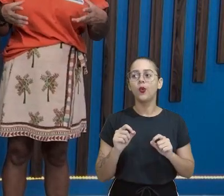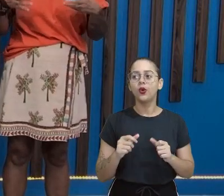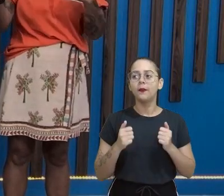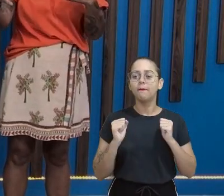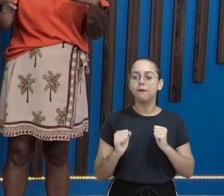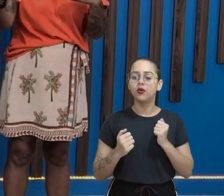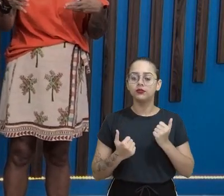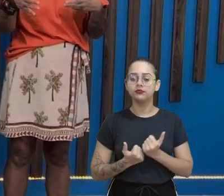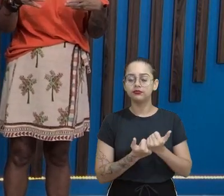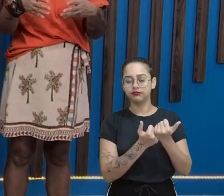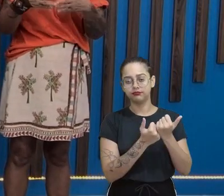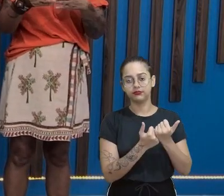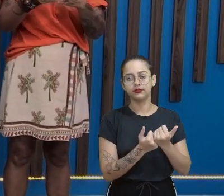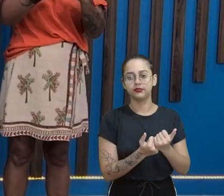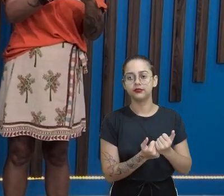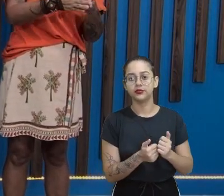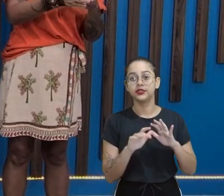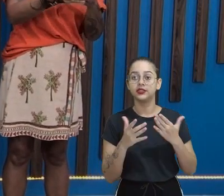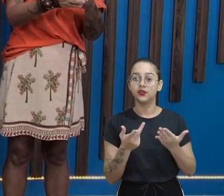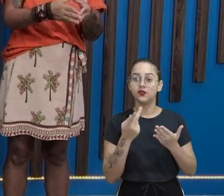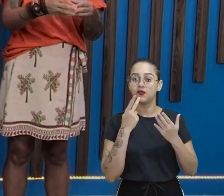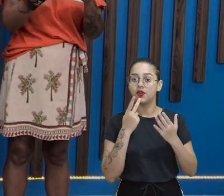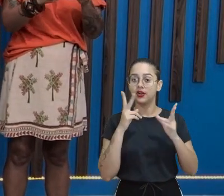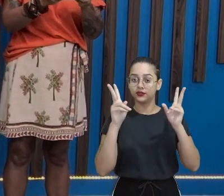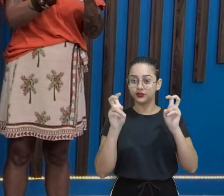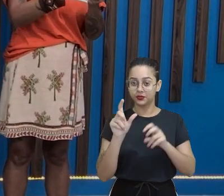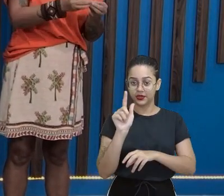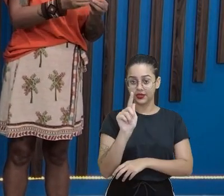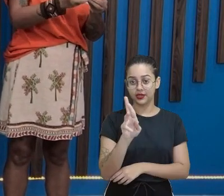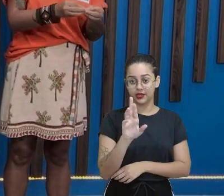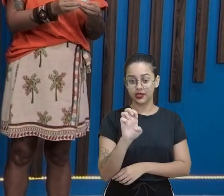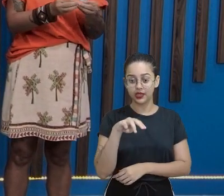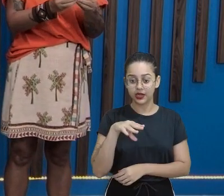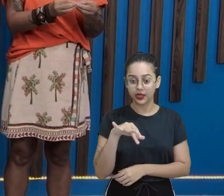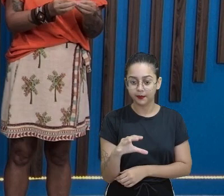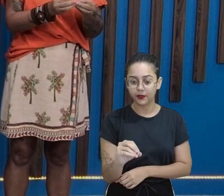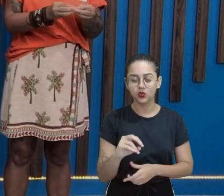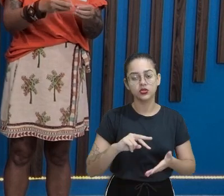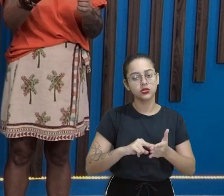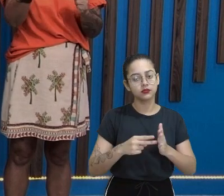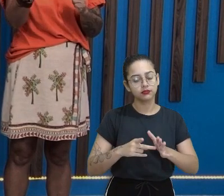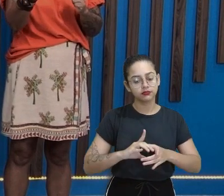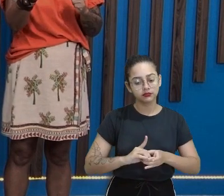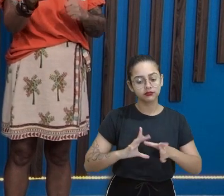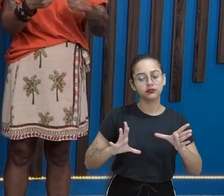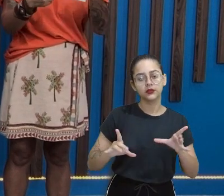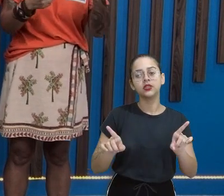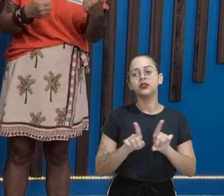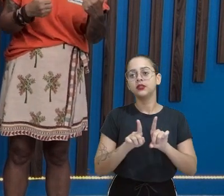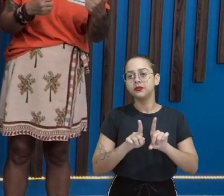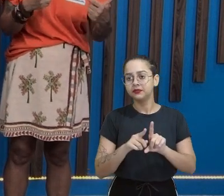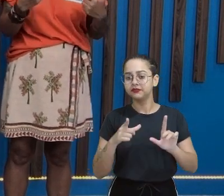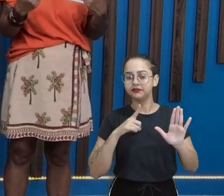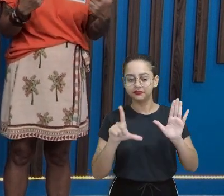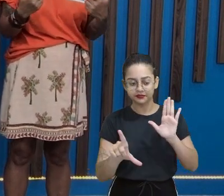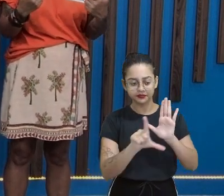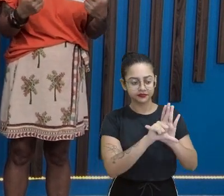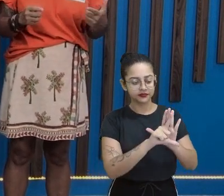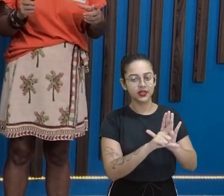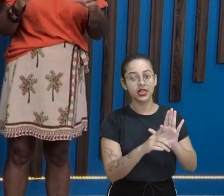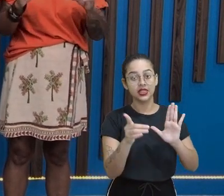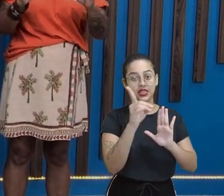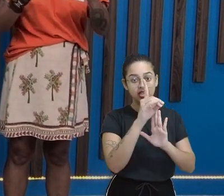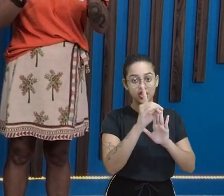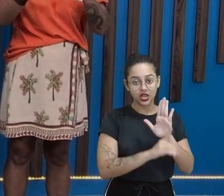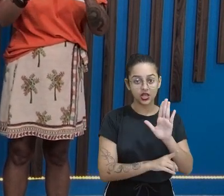equiparando algo. Então, falar do grêmio, enquanto espaço democrático, ele também tem um estatuto dizendo os direitos e os deveres dos estudantes.